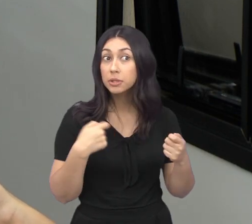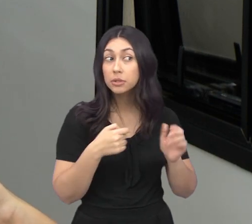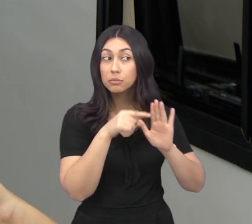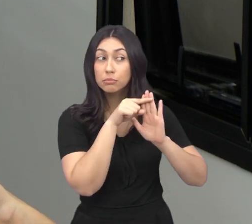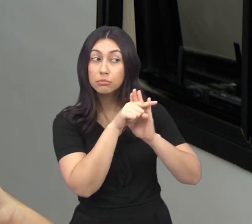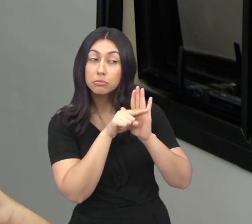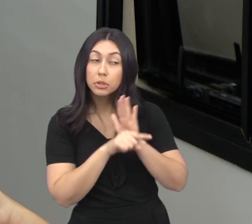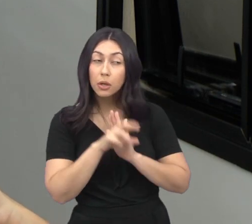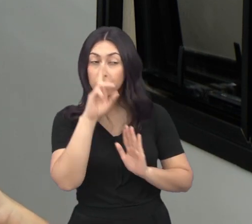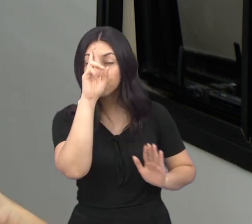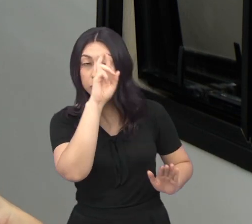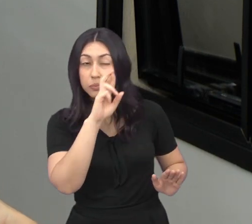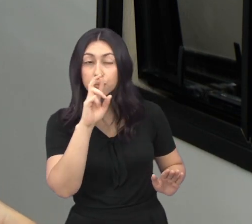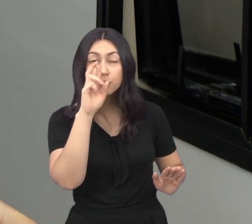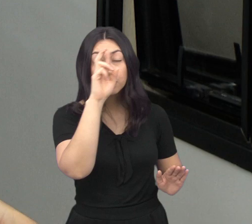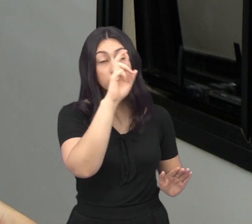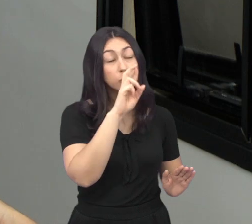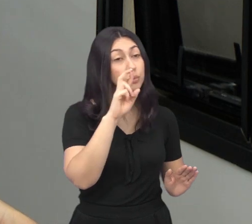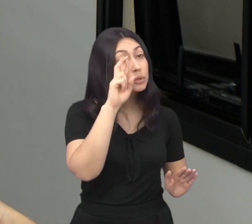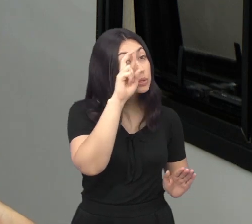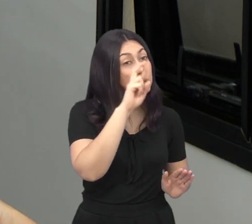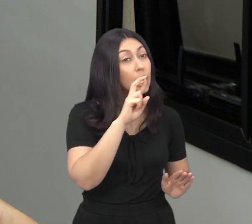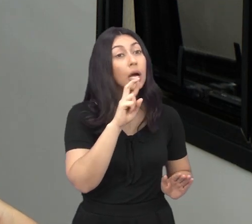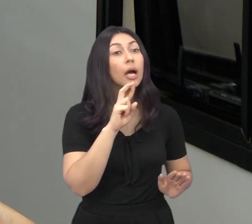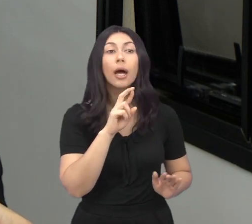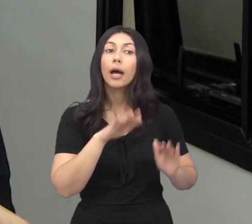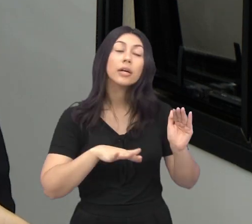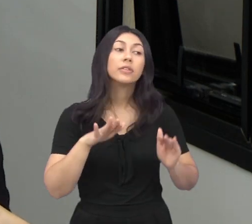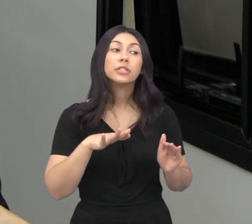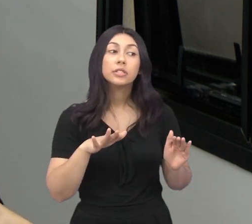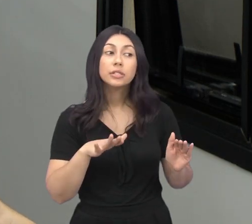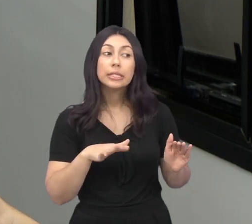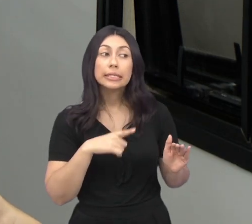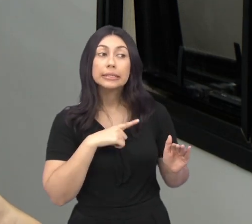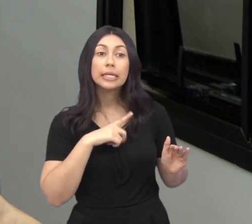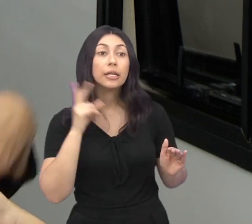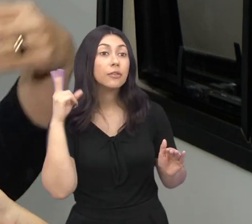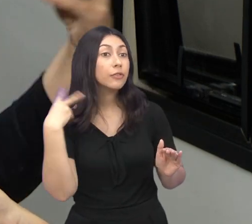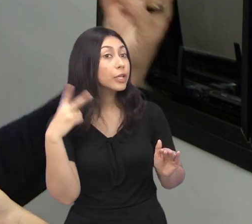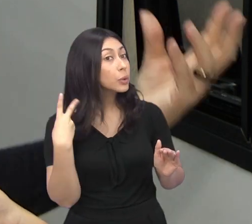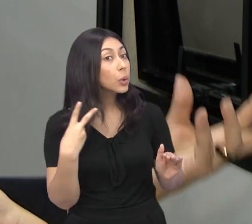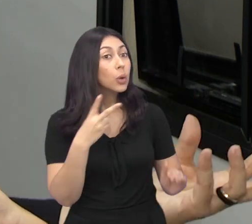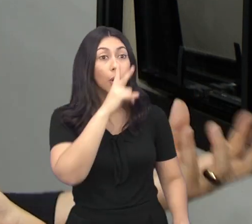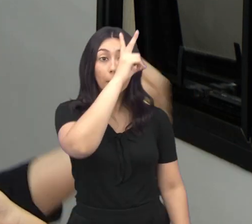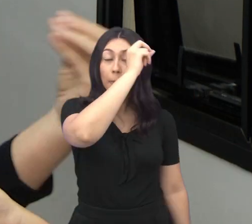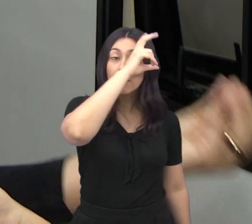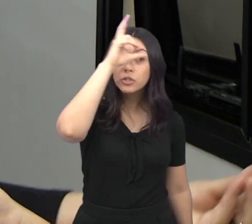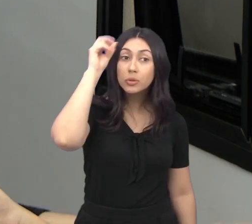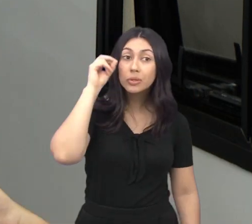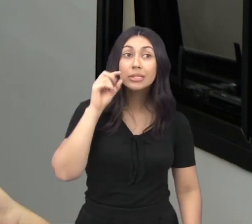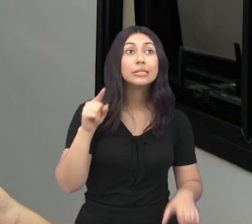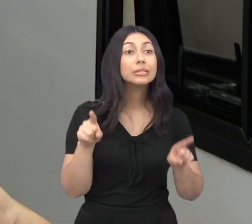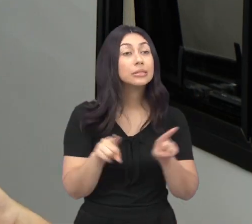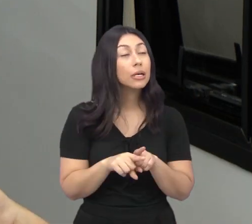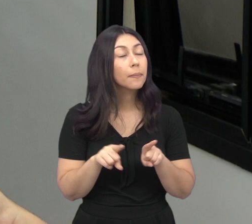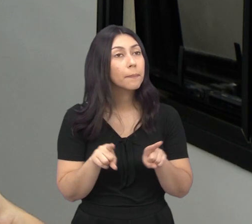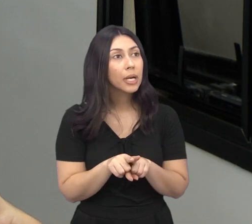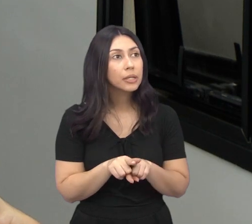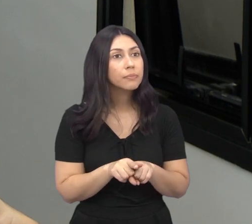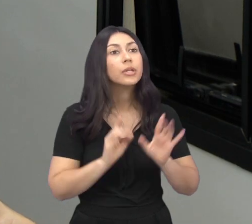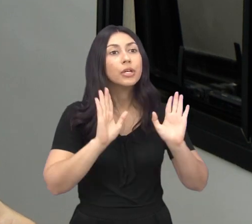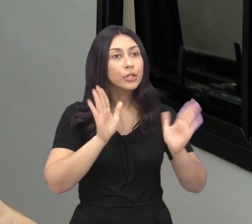tem que fiscalizar, alguma coisa que realmente envolveu vereadores ou prefeitura, ou